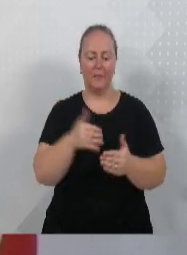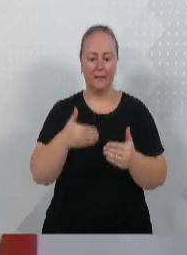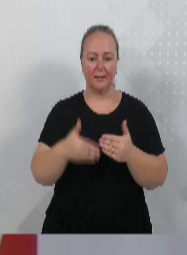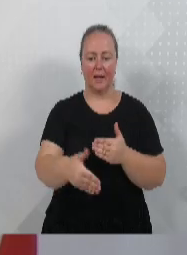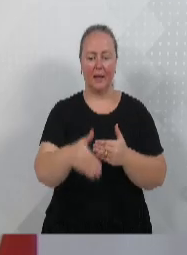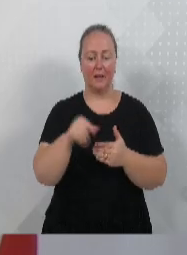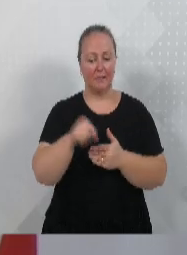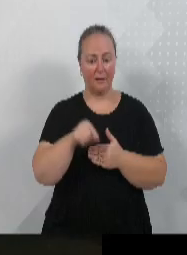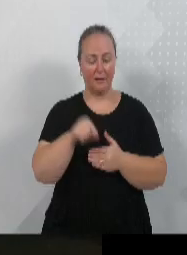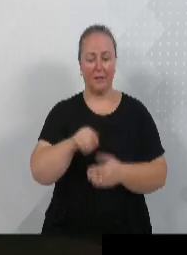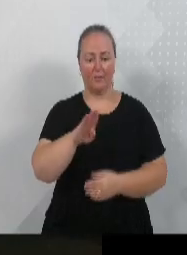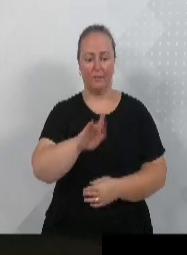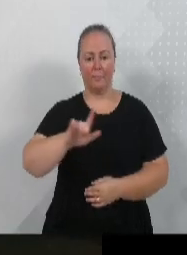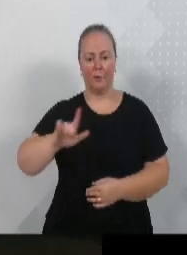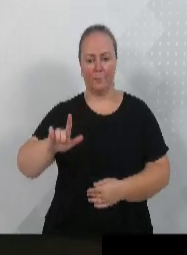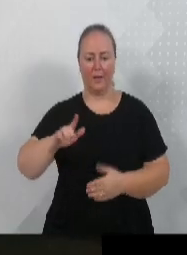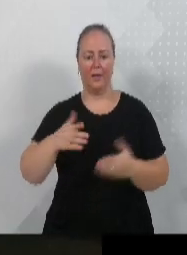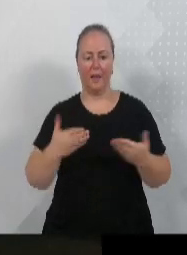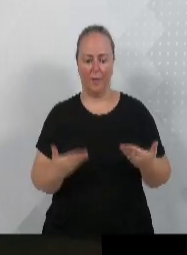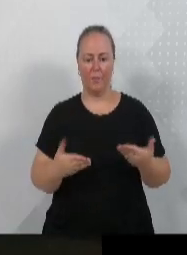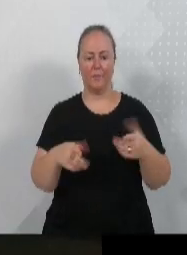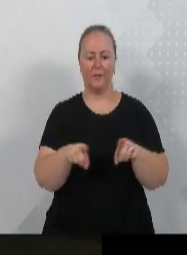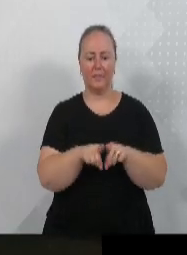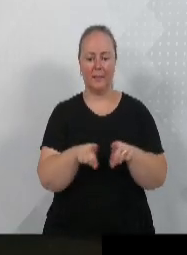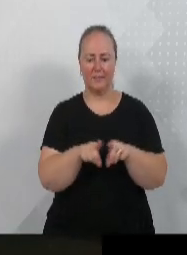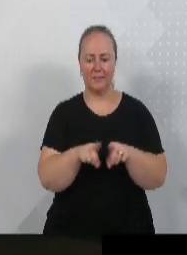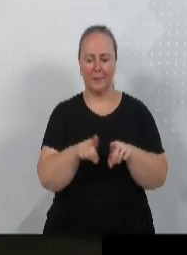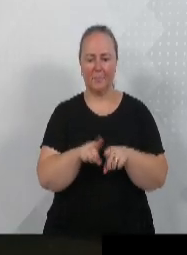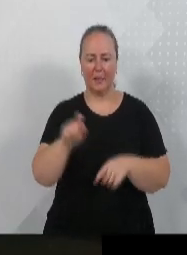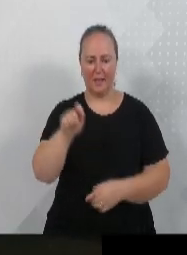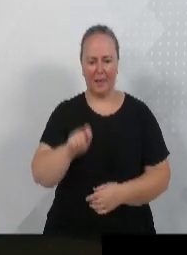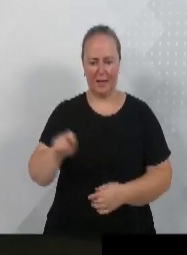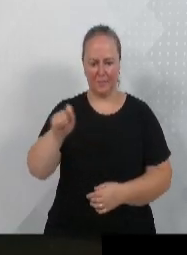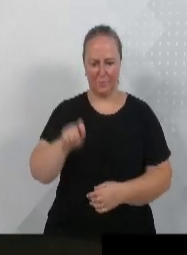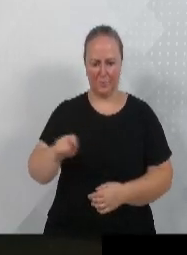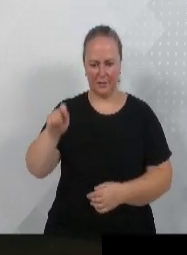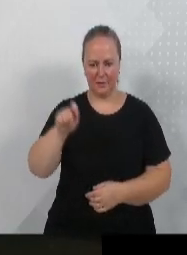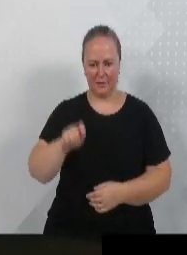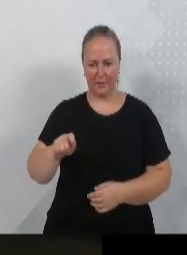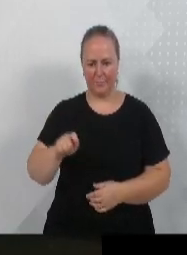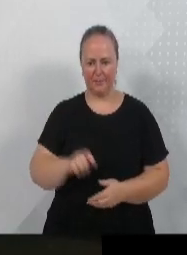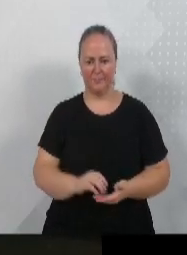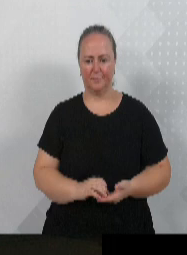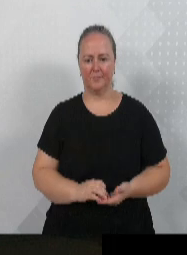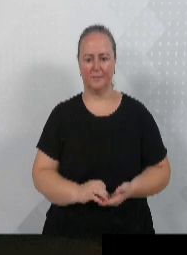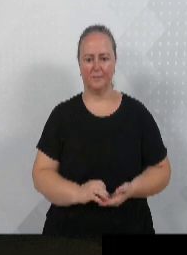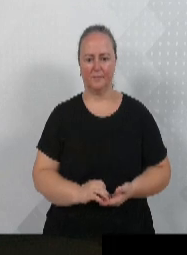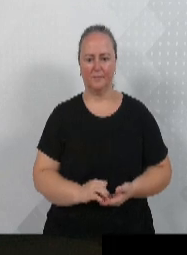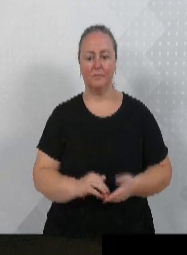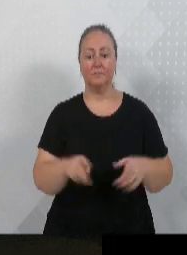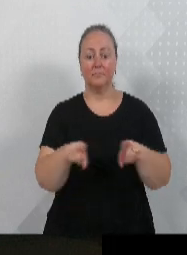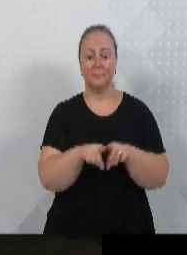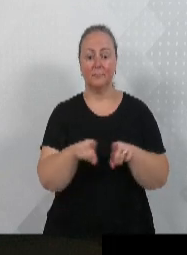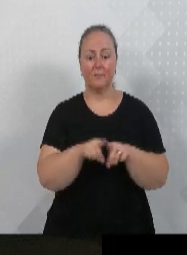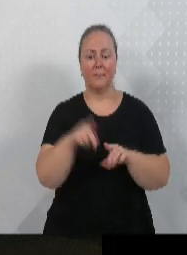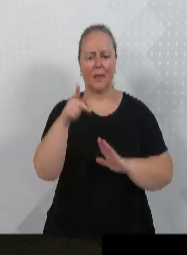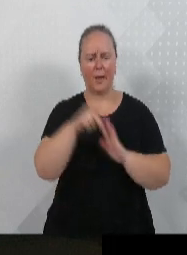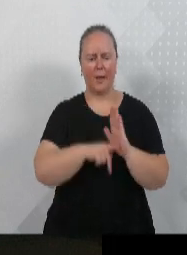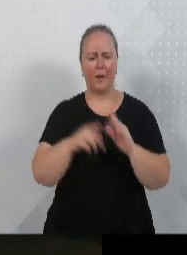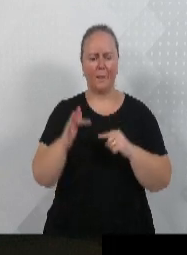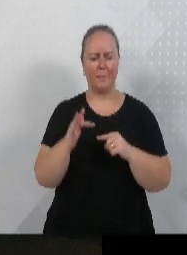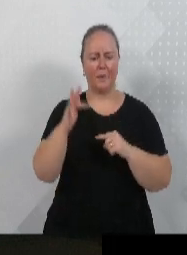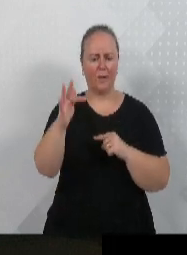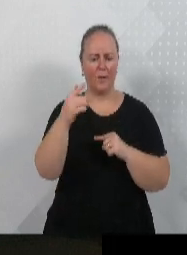Blumenau também uma associação. E também estão vendo projetos futuros,